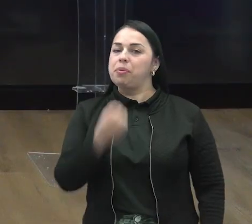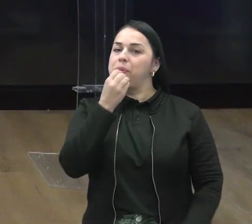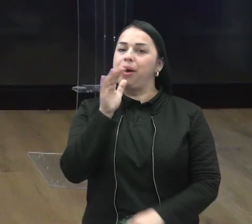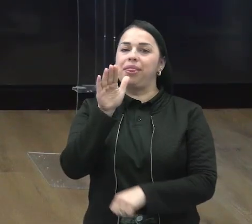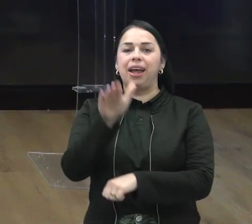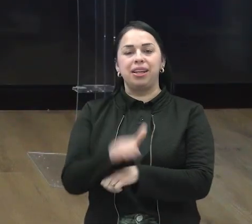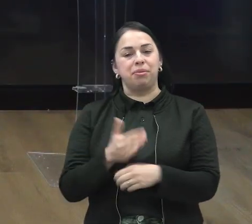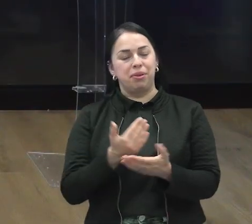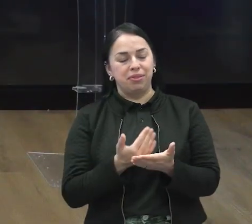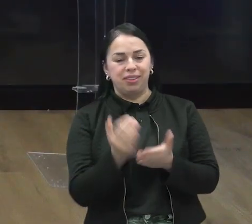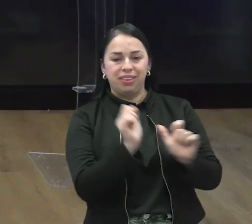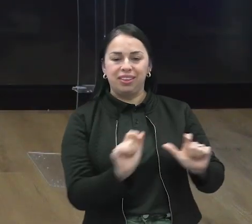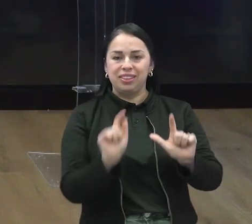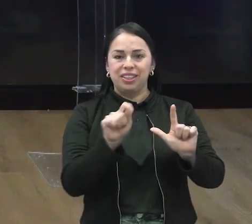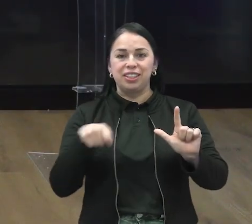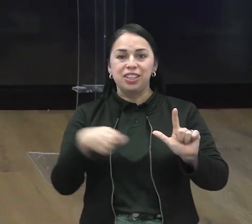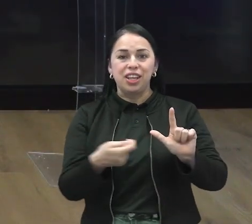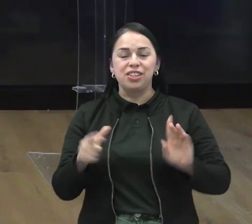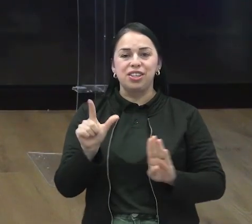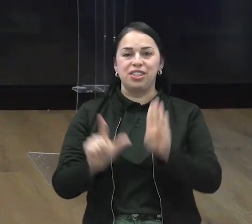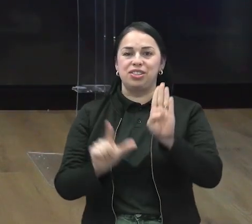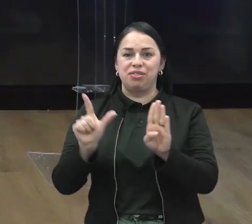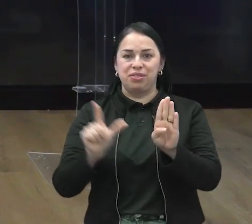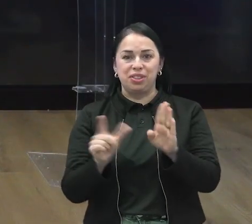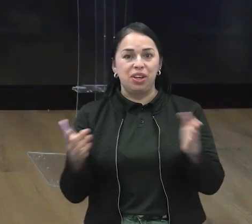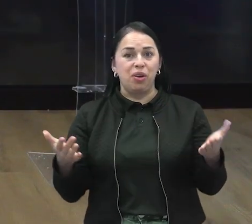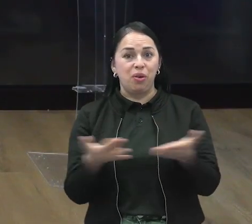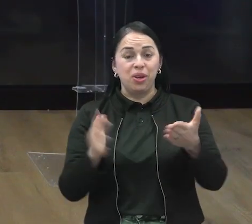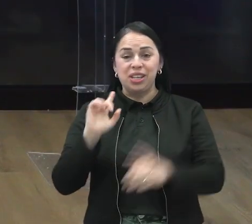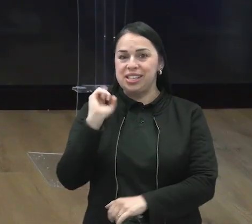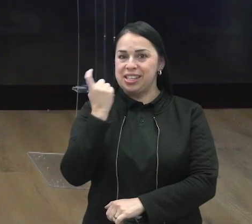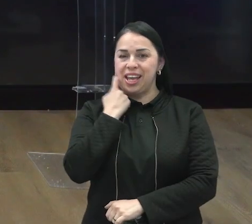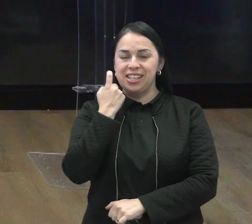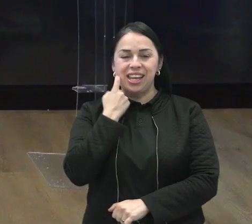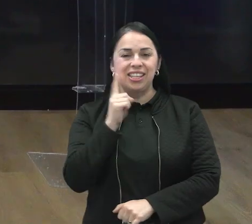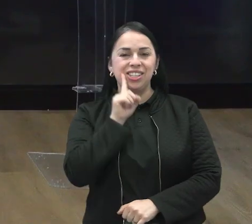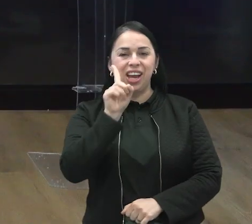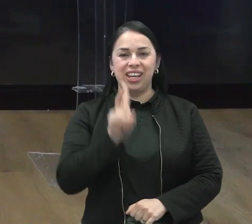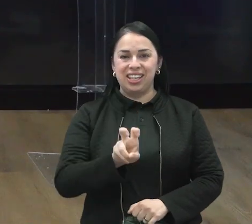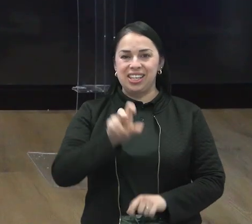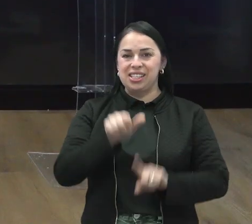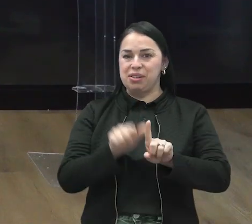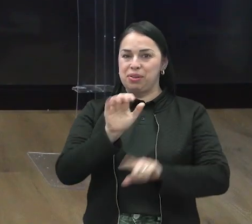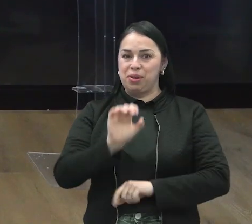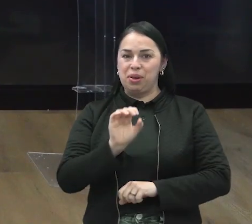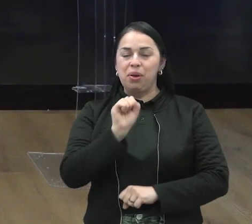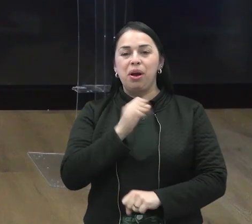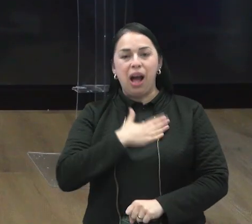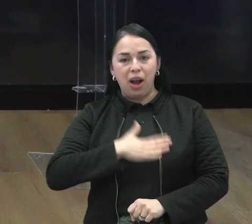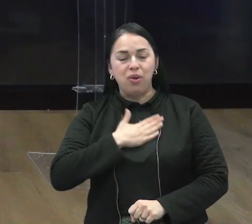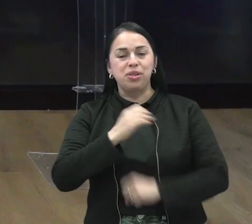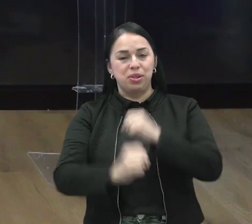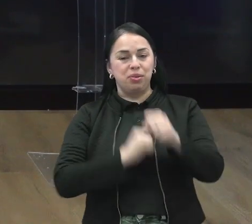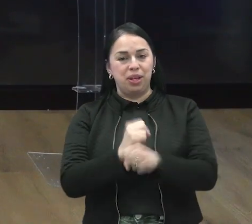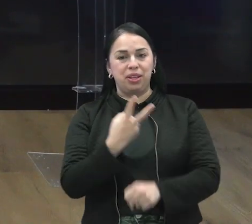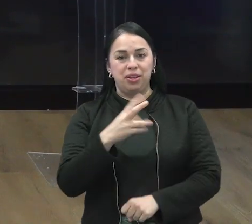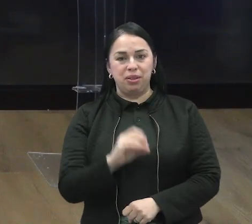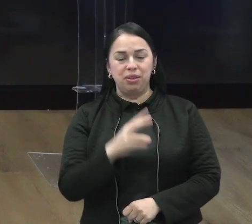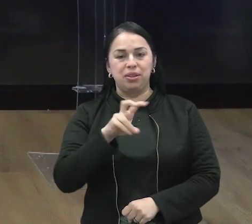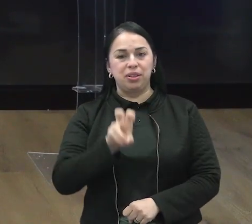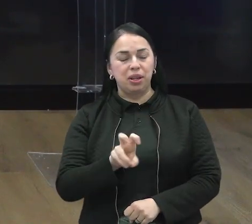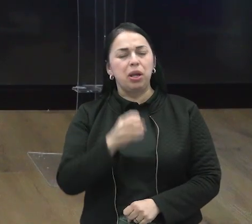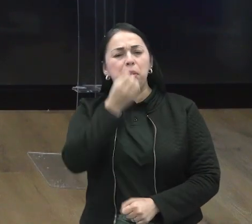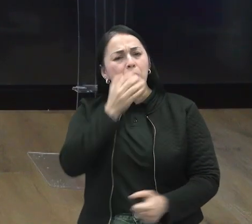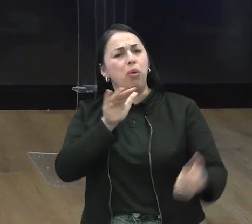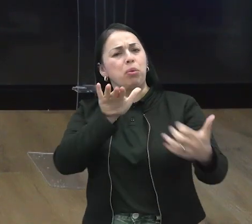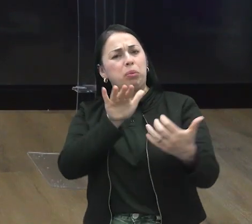Ótima tarde para você. Está no ar o Boletim Legislativo desta sexta-feira, dia 15 de agosto de 2025. Que bom ter a sua